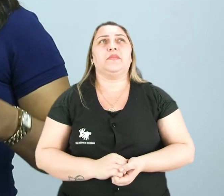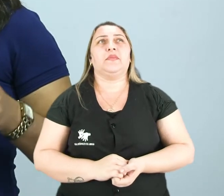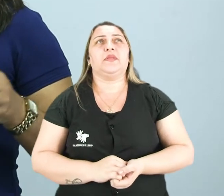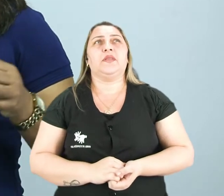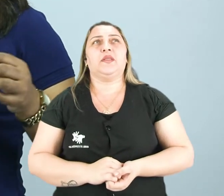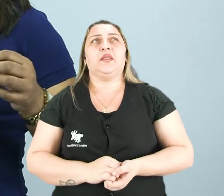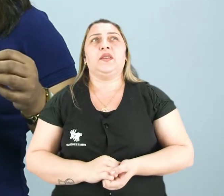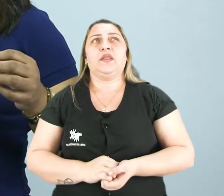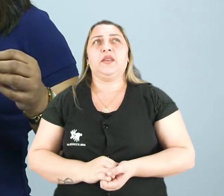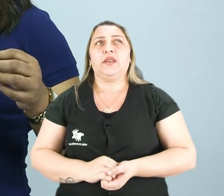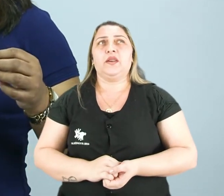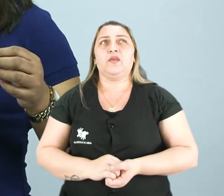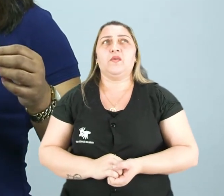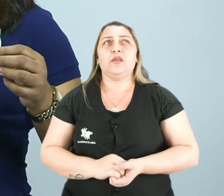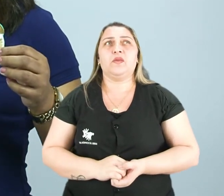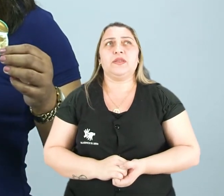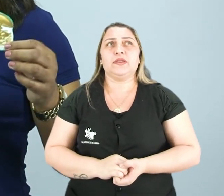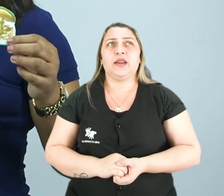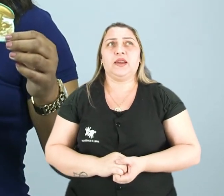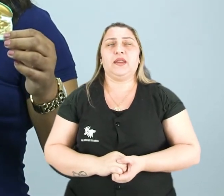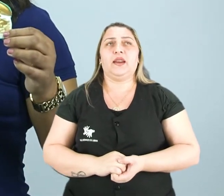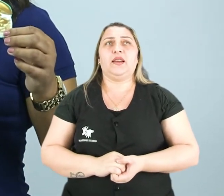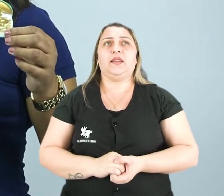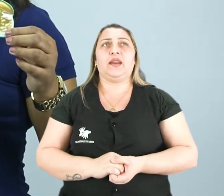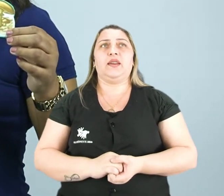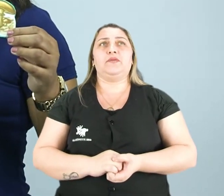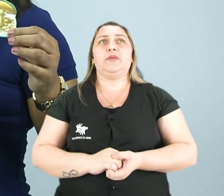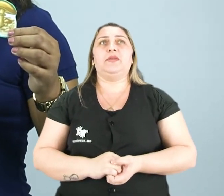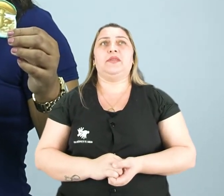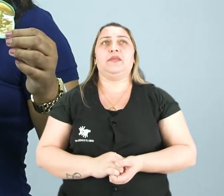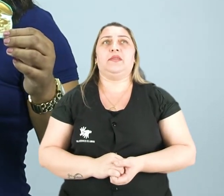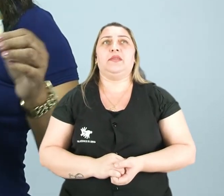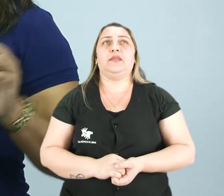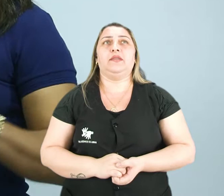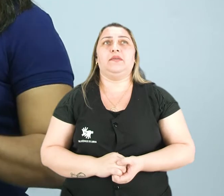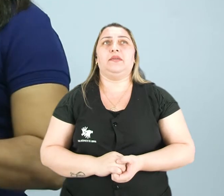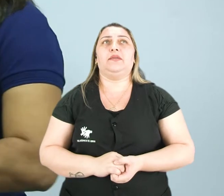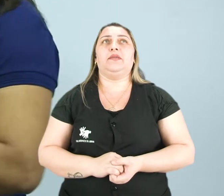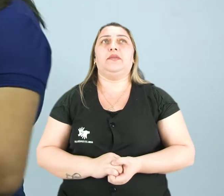peguei esta imagem aqui para vocês, tá?